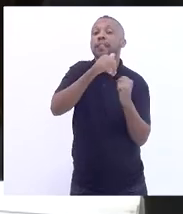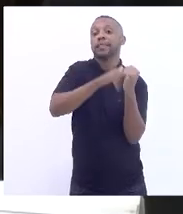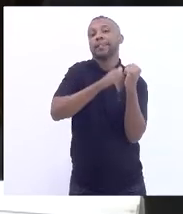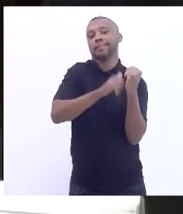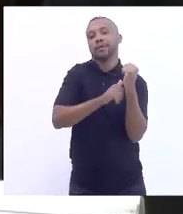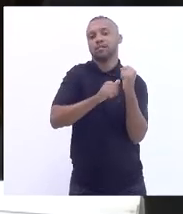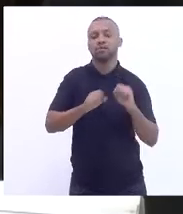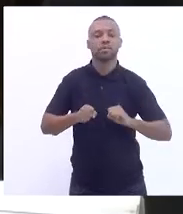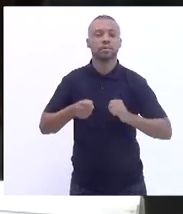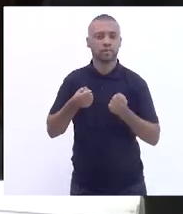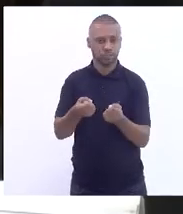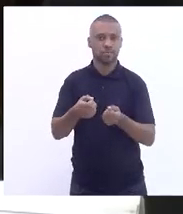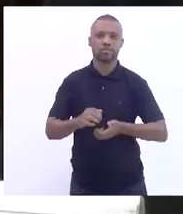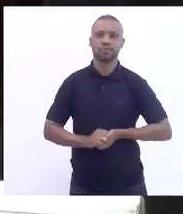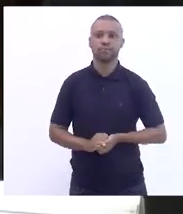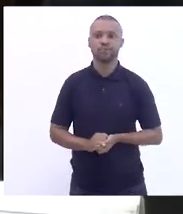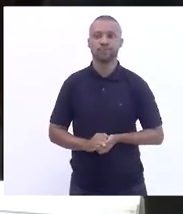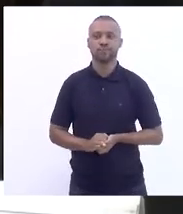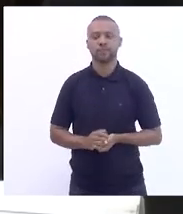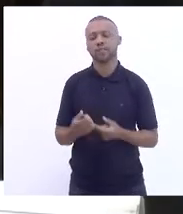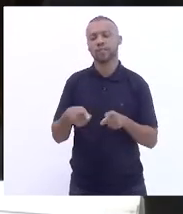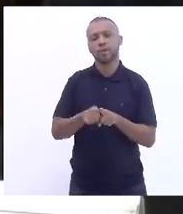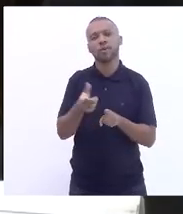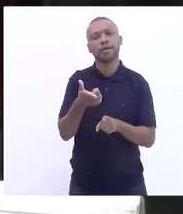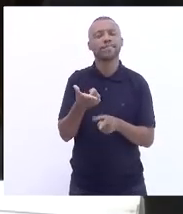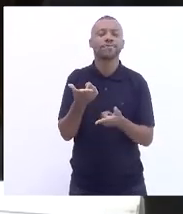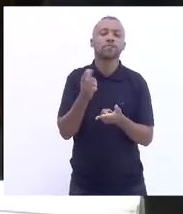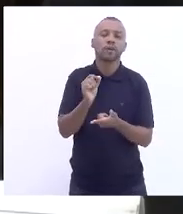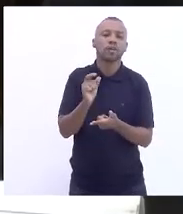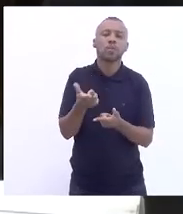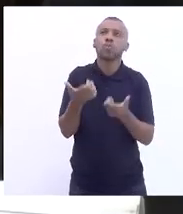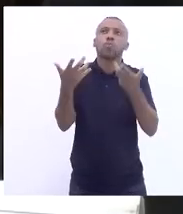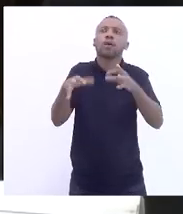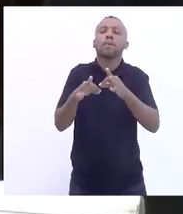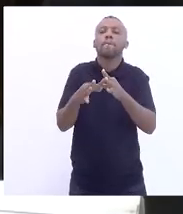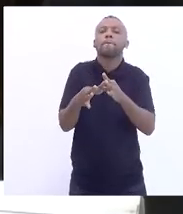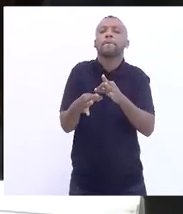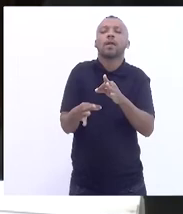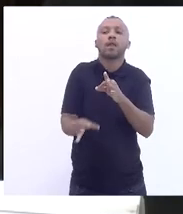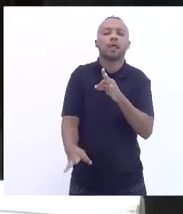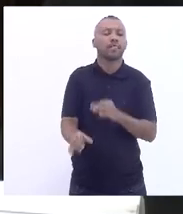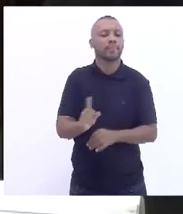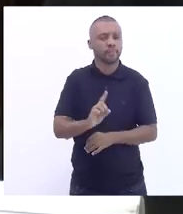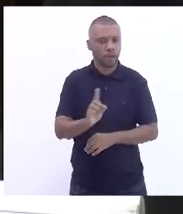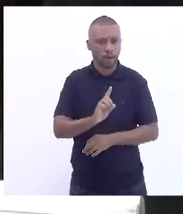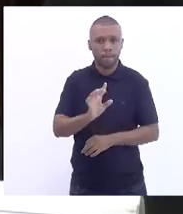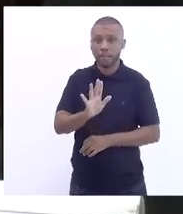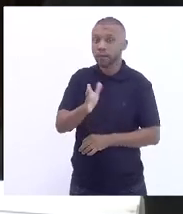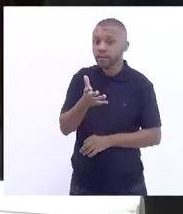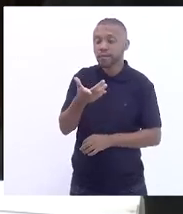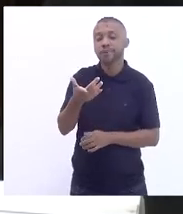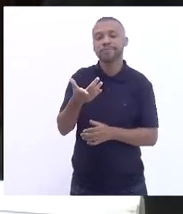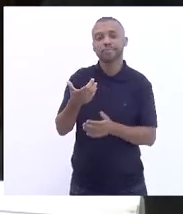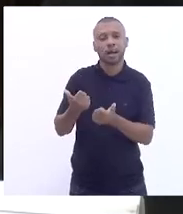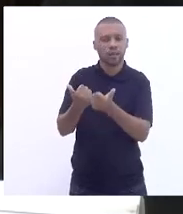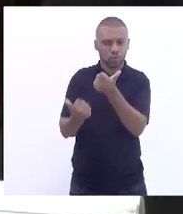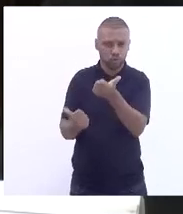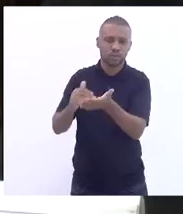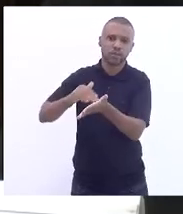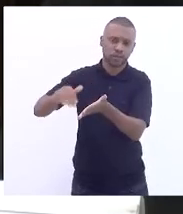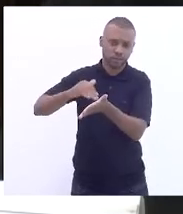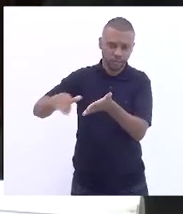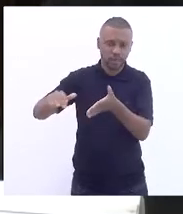além disso Oi eu gostaria aqui né não quero me alongar muito mas eu gostaria aqui de colocar a subsecretaria de direitos